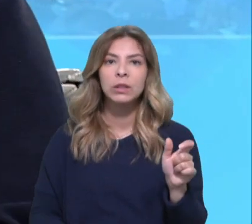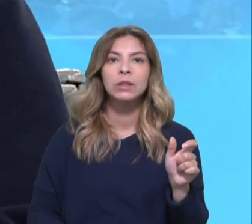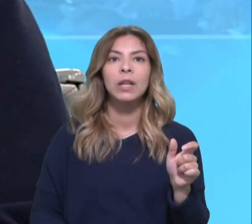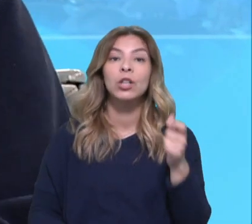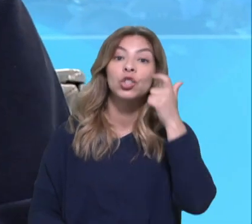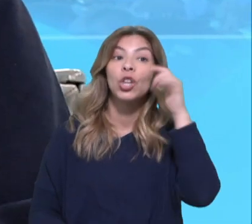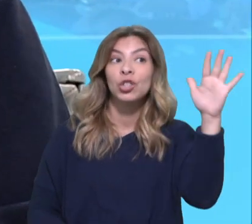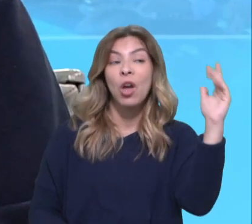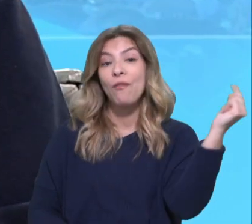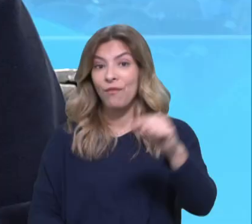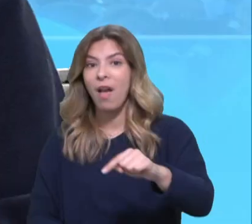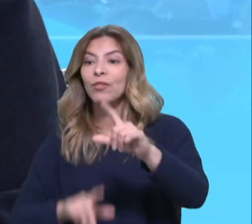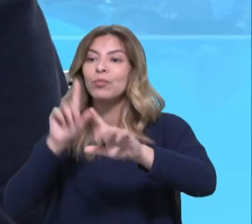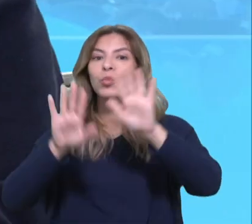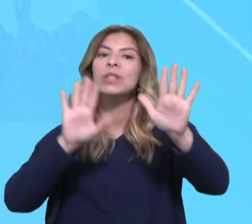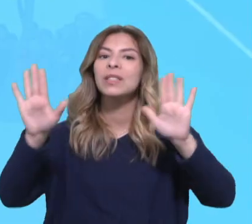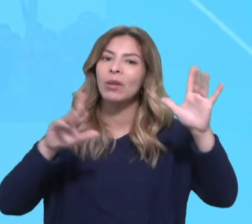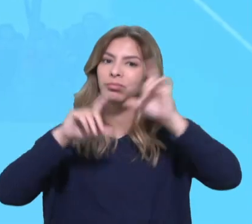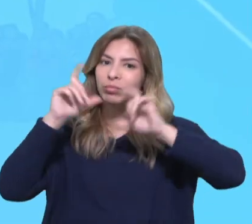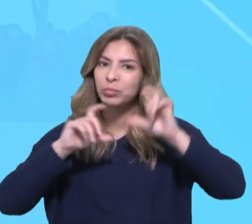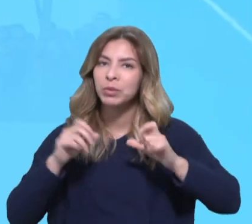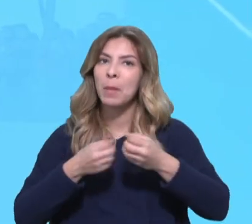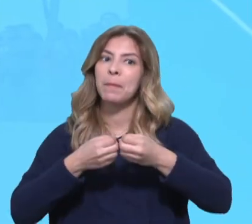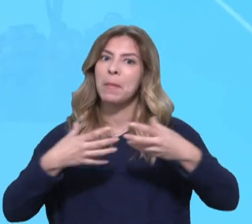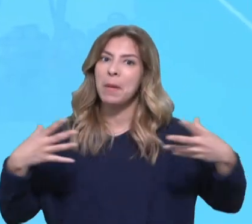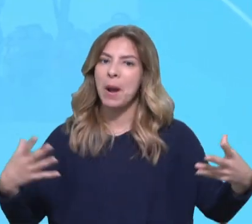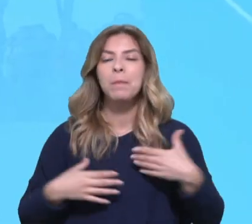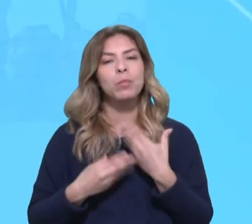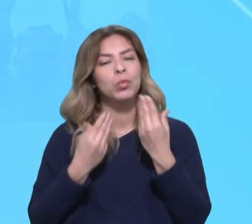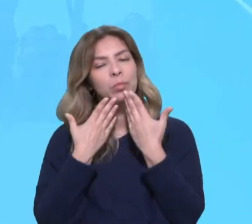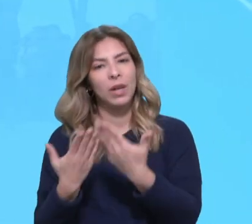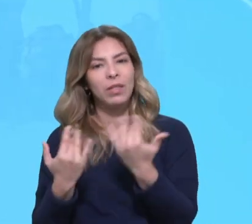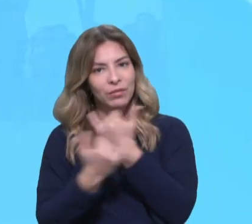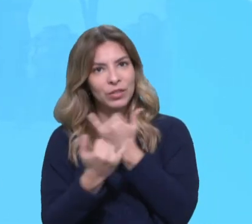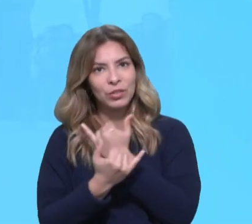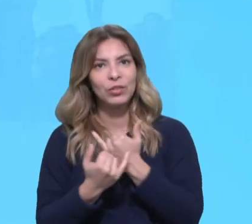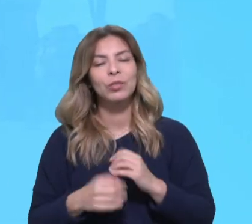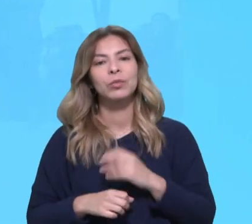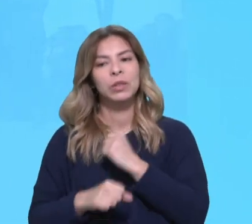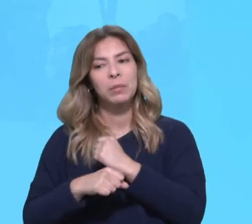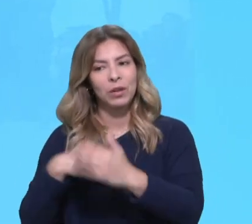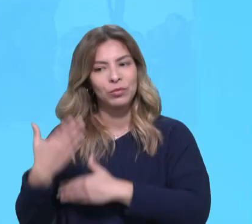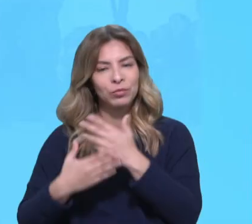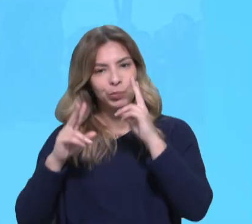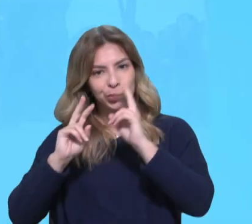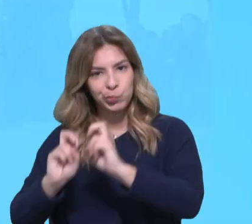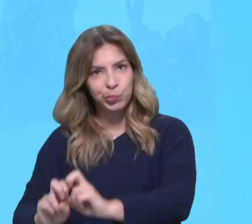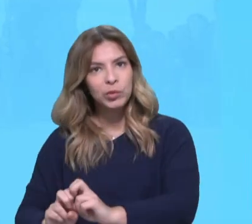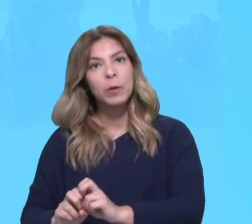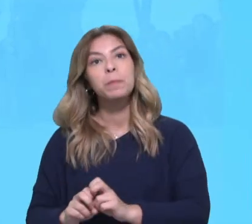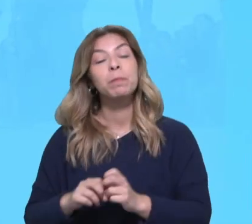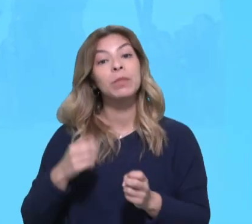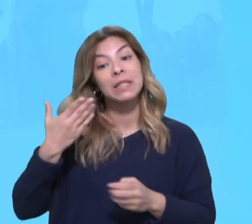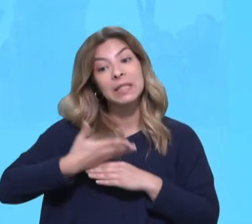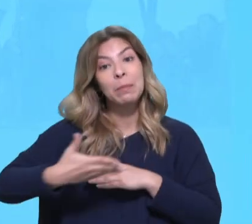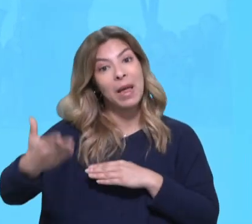estrangeiro, de facto, a fazer essa... De facto, uma experiência que se vai alargando cada vez mais. Obrigado, felicidades para esse trabalho de investigação e uma Semana Santa